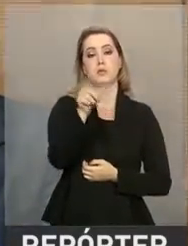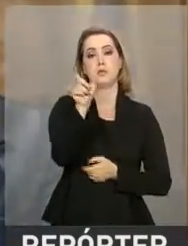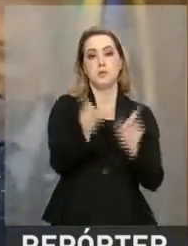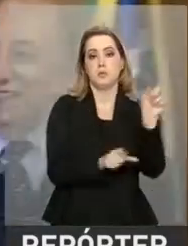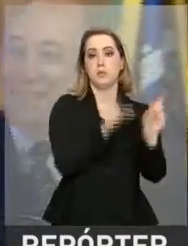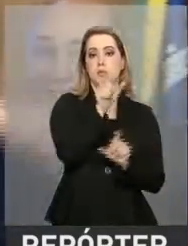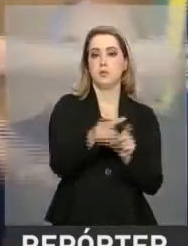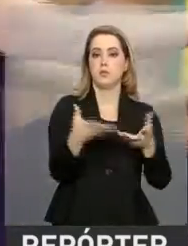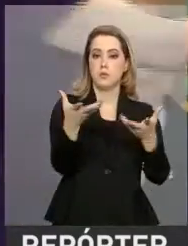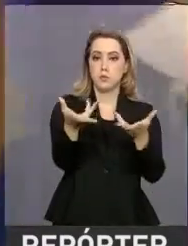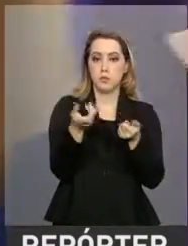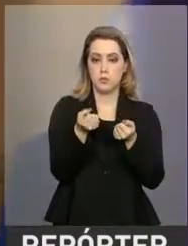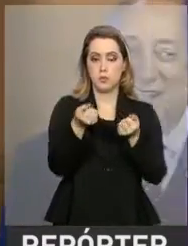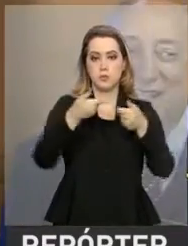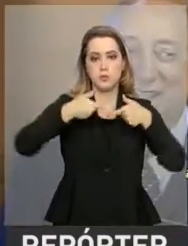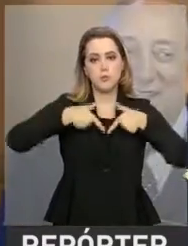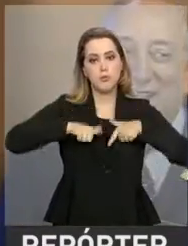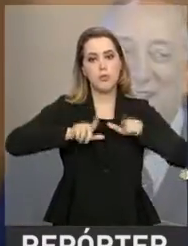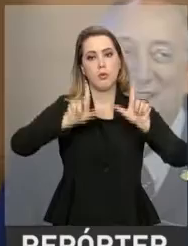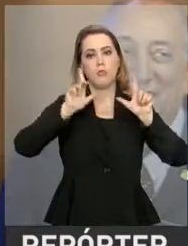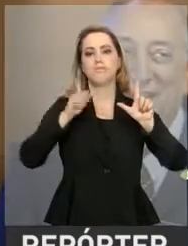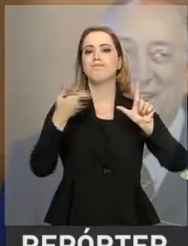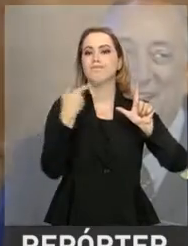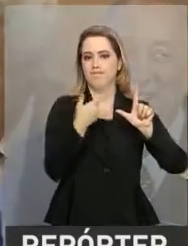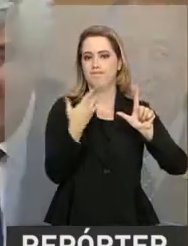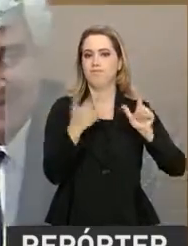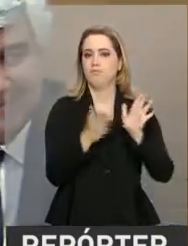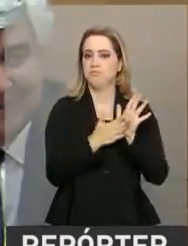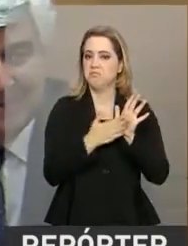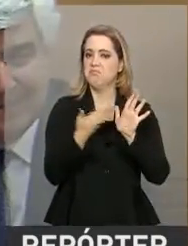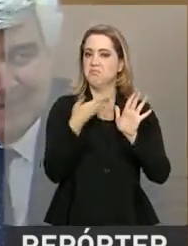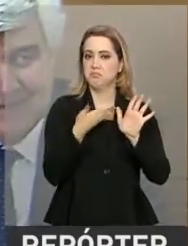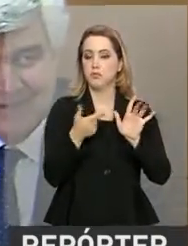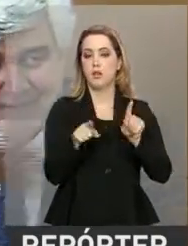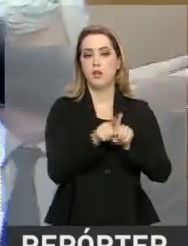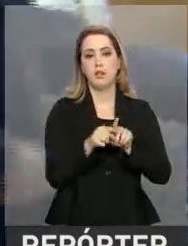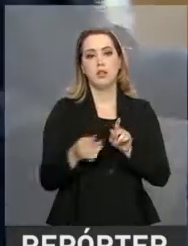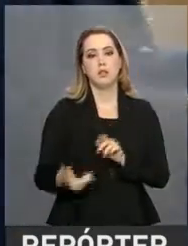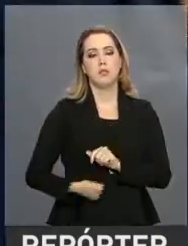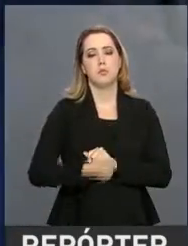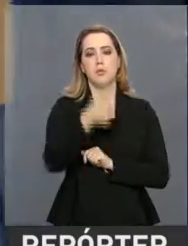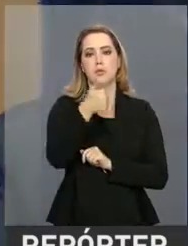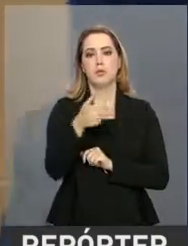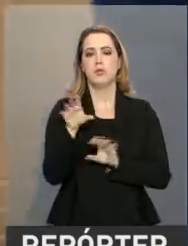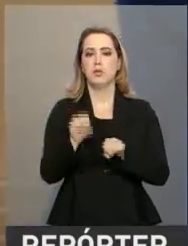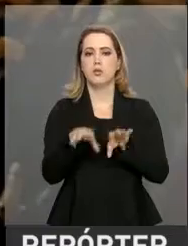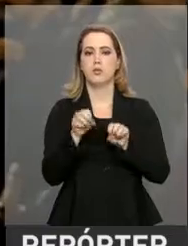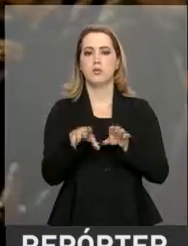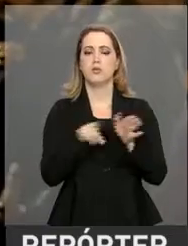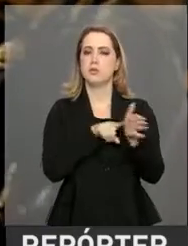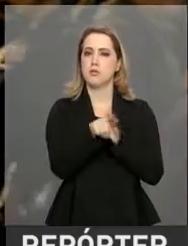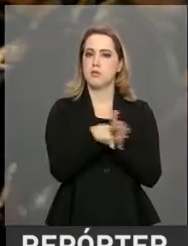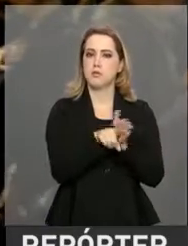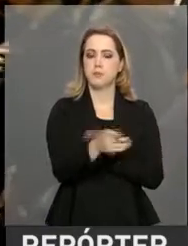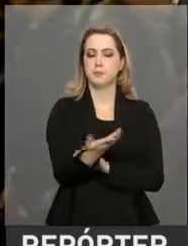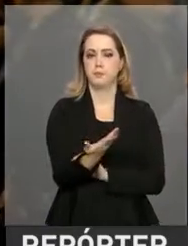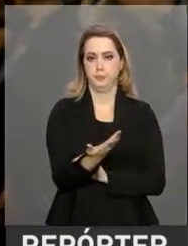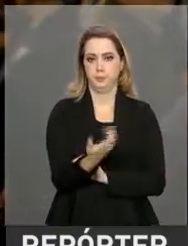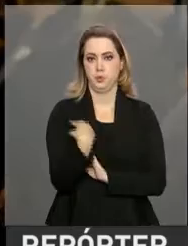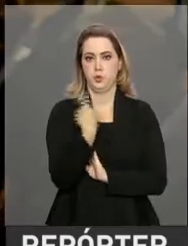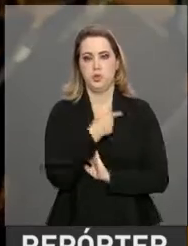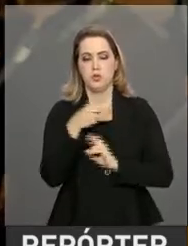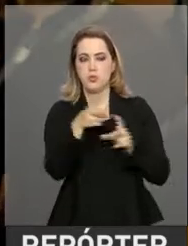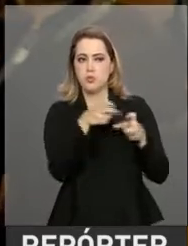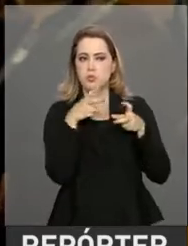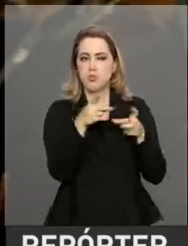quarta feira além de reconhecer trabalhos relevantes a homenagem incentivar a pesquisa e melhor educação do país se nós analisarmos a